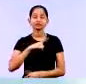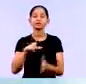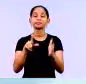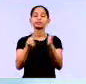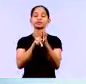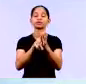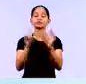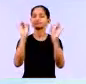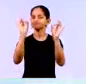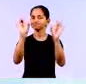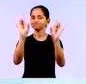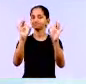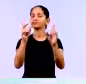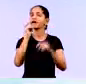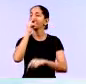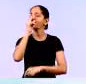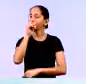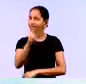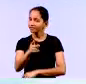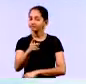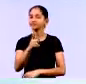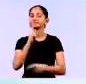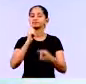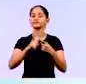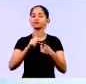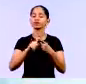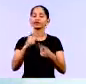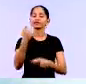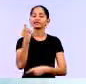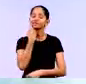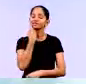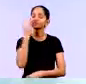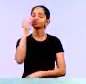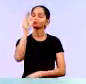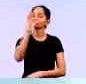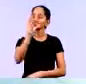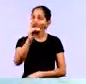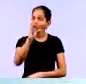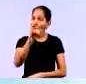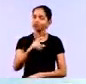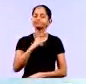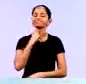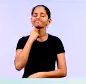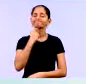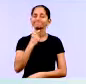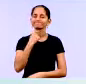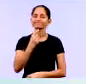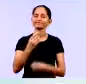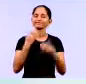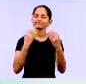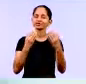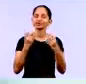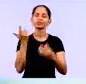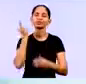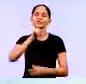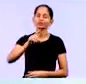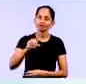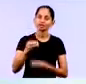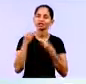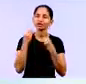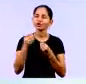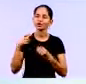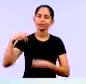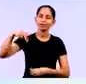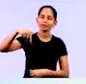característica especial, porque sexta-feira à noite é cansativo, nós sabemos das dificuldades de vocês, de